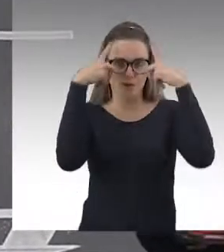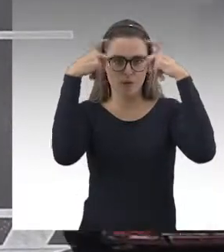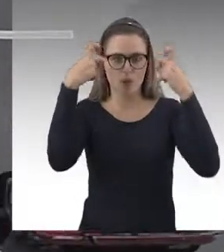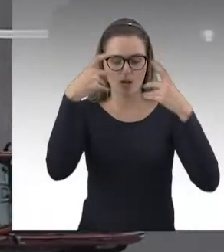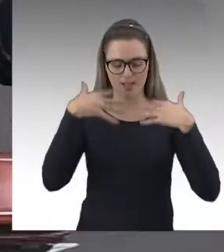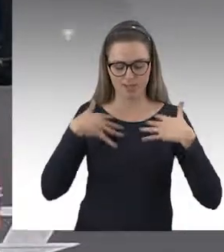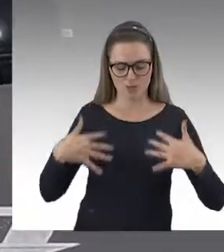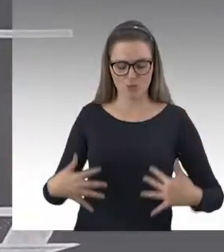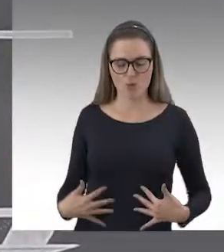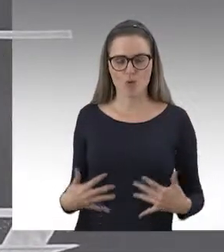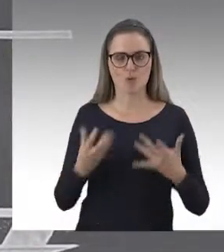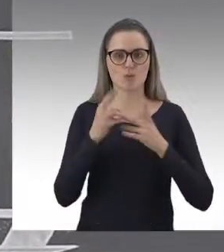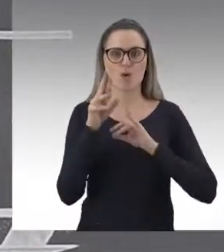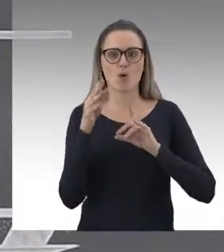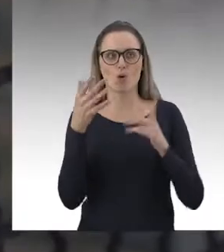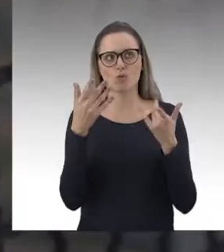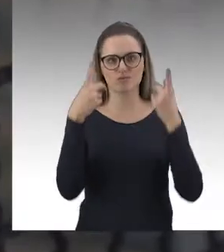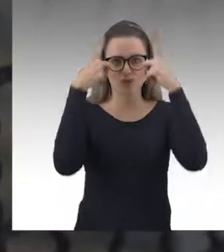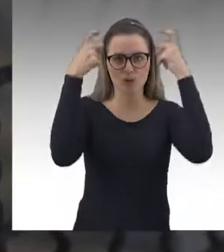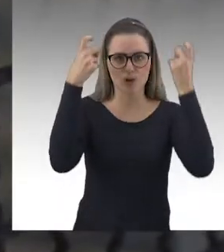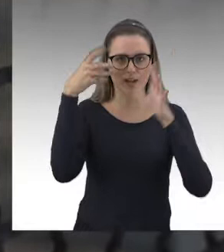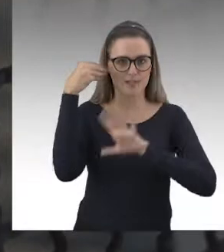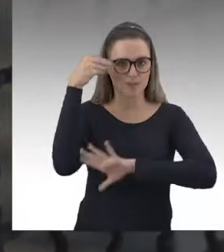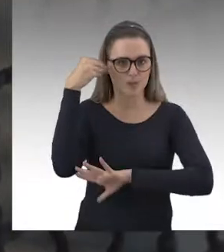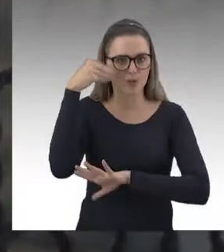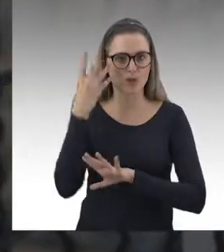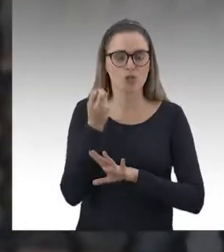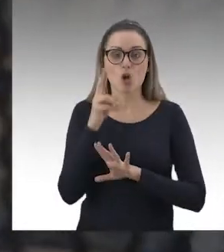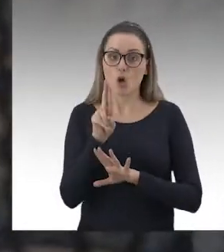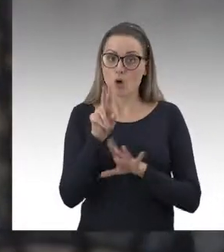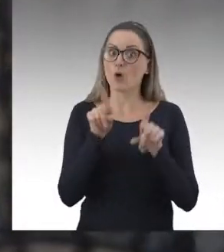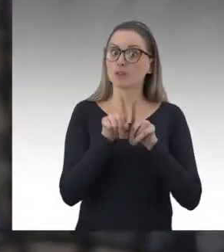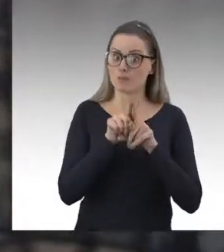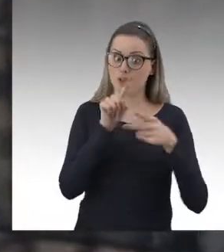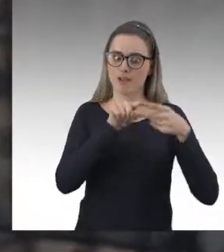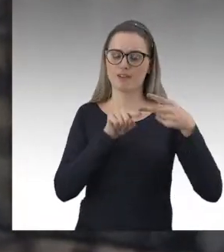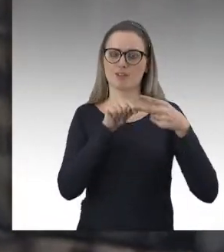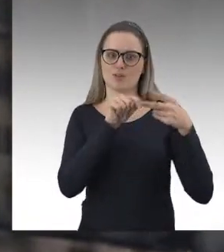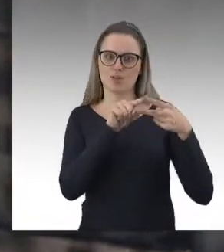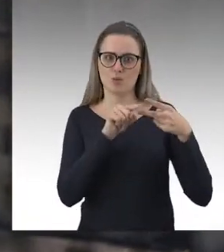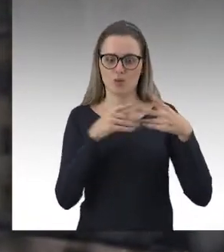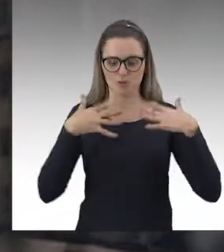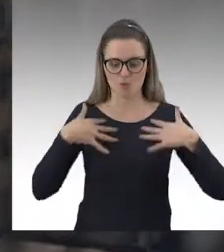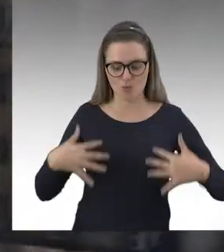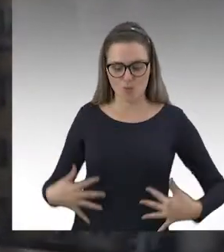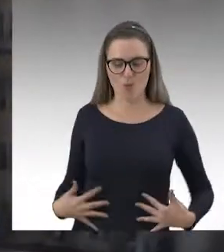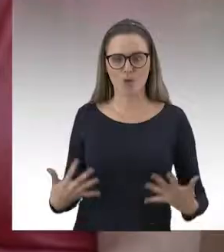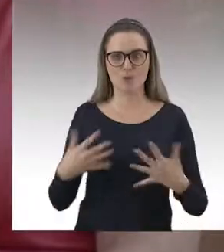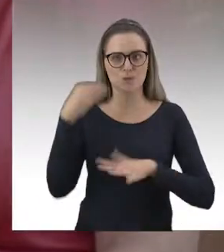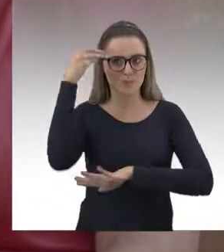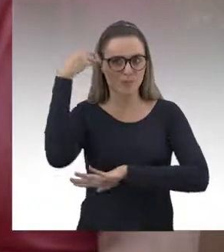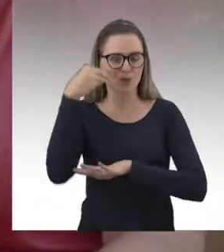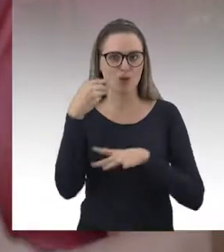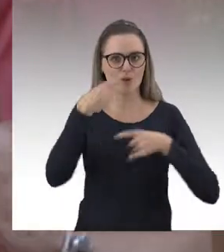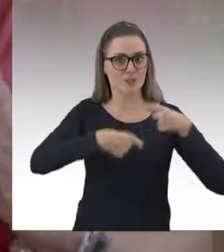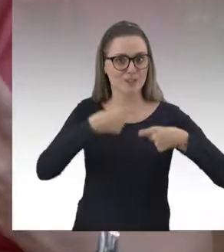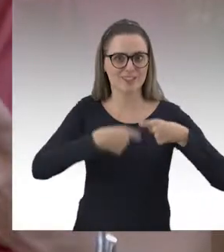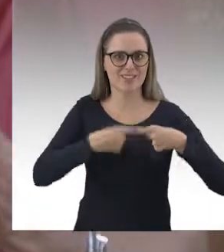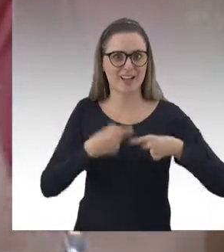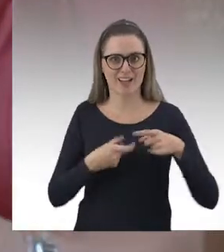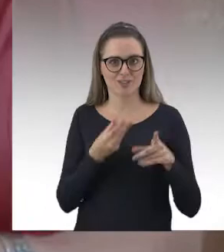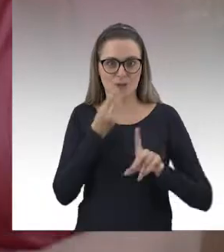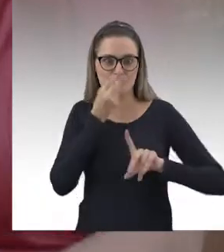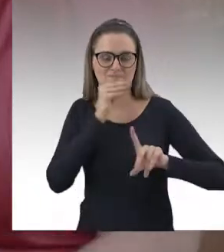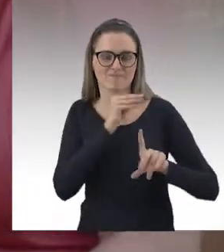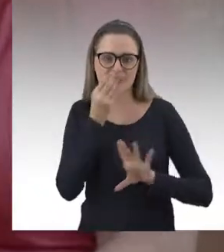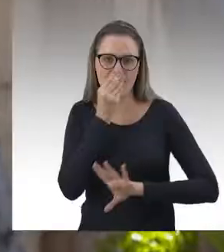física, psicológica, às vezes vítima de violência física, psicológica e sexual. Então, a Casa Lar, assim como os